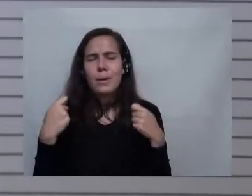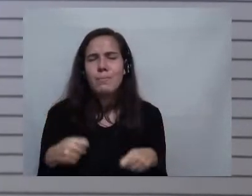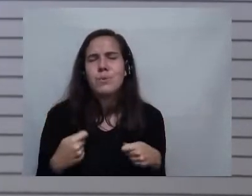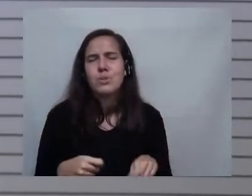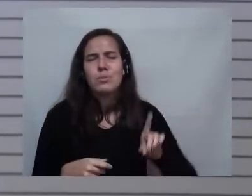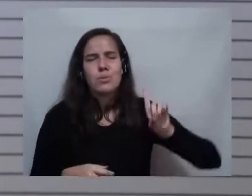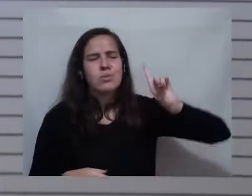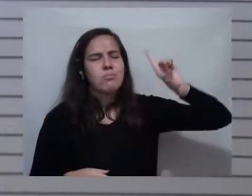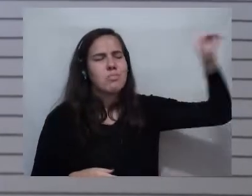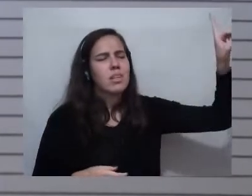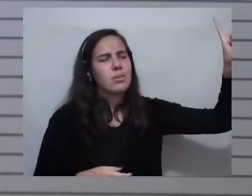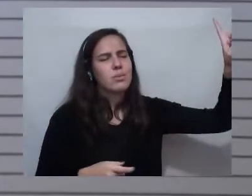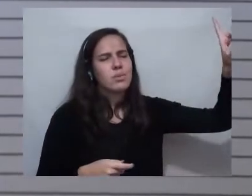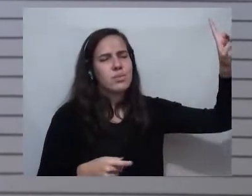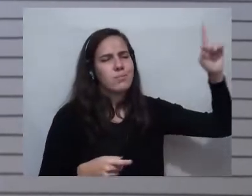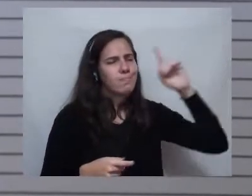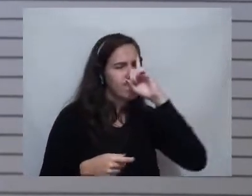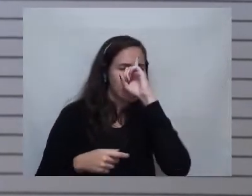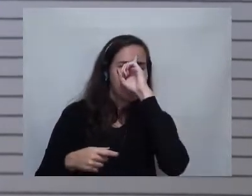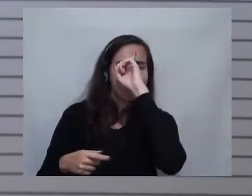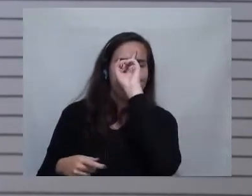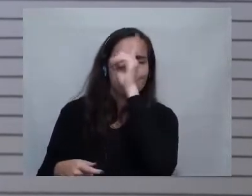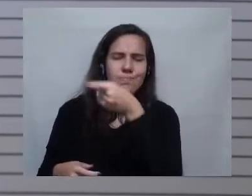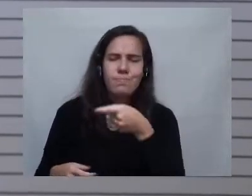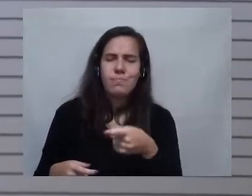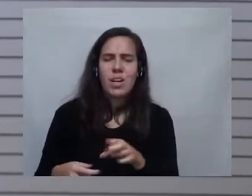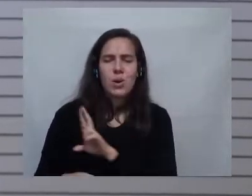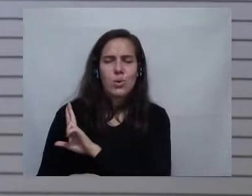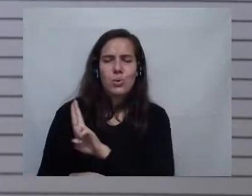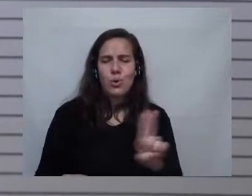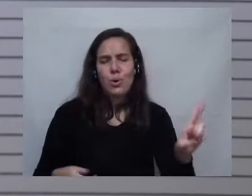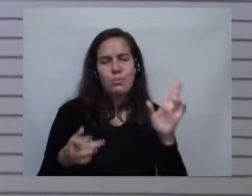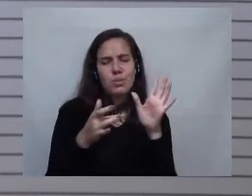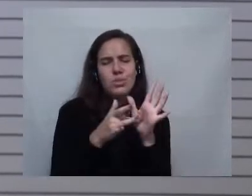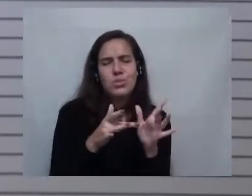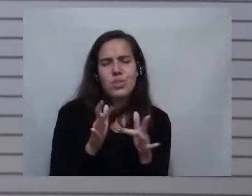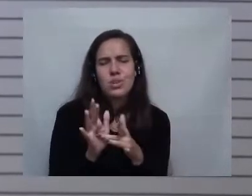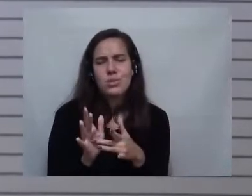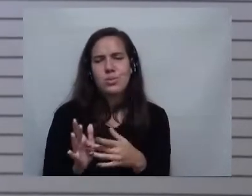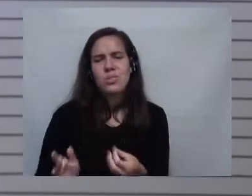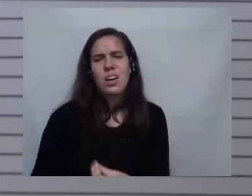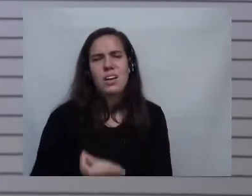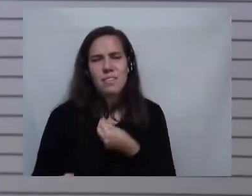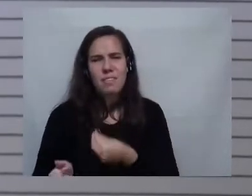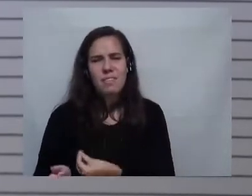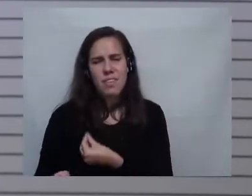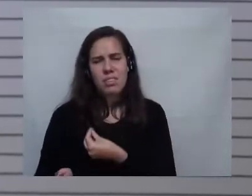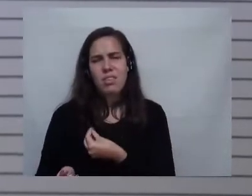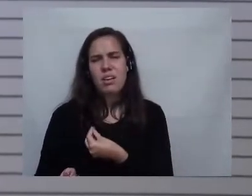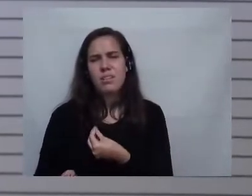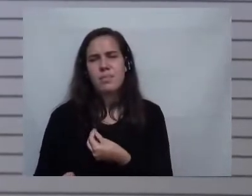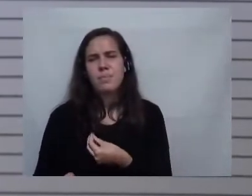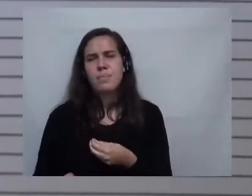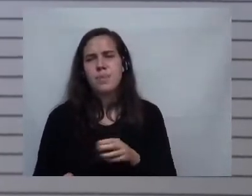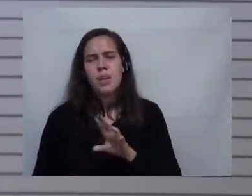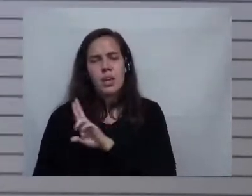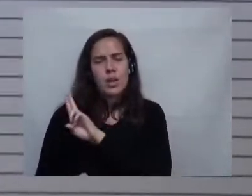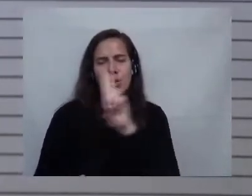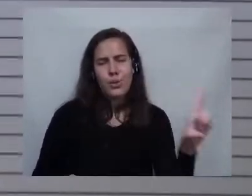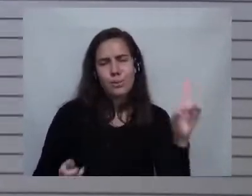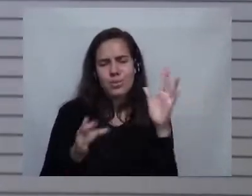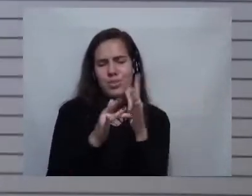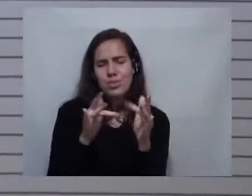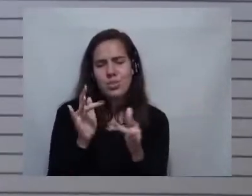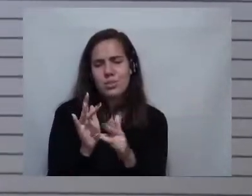nós pedimos é o nome do senhor na nossa vida e a vida do Senhor em nós em nome de